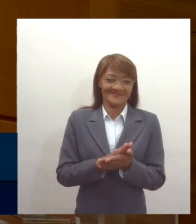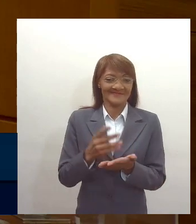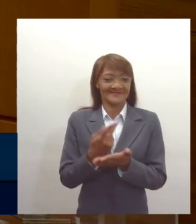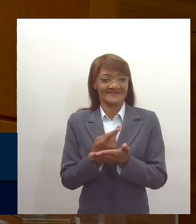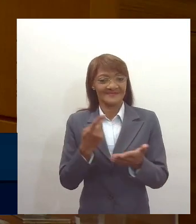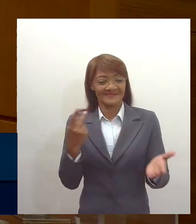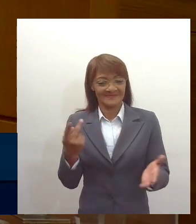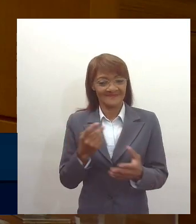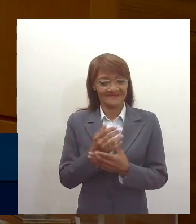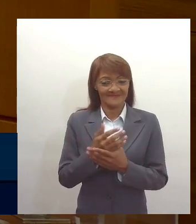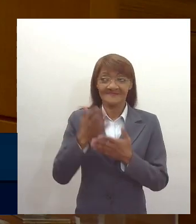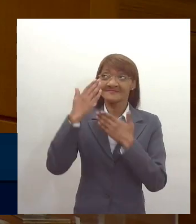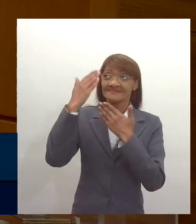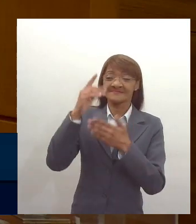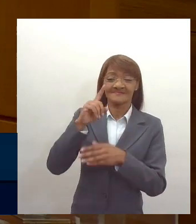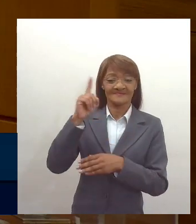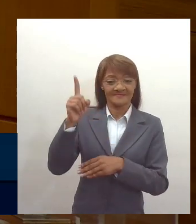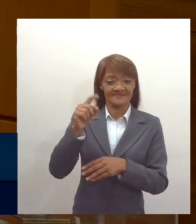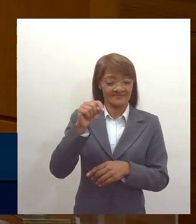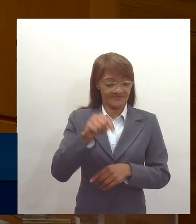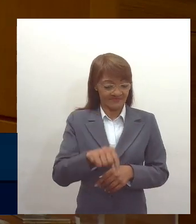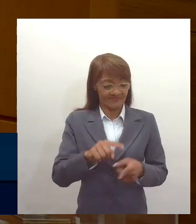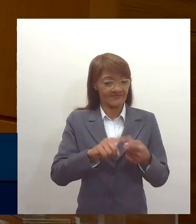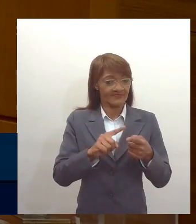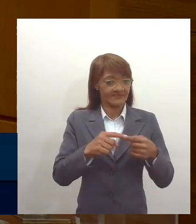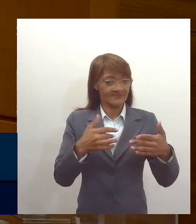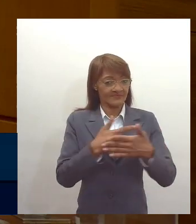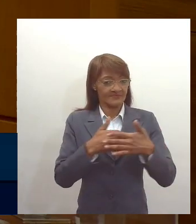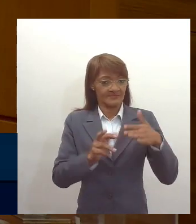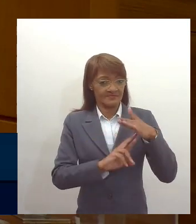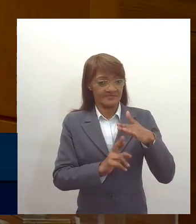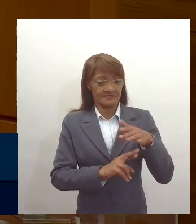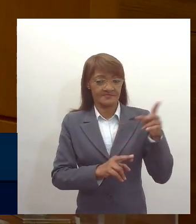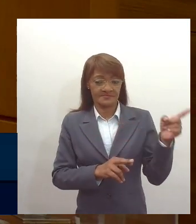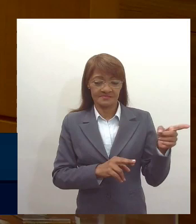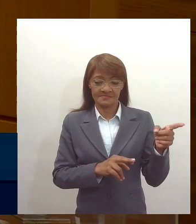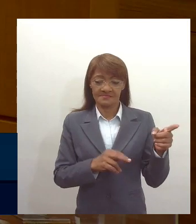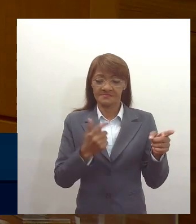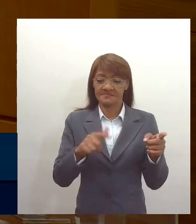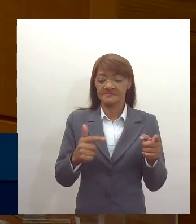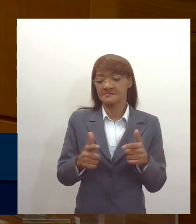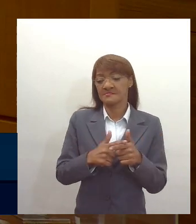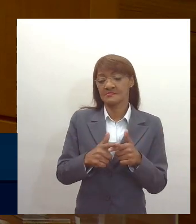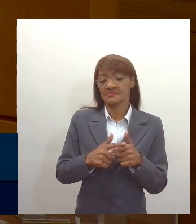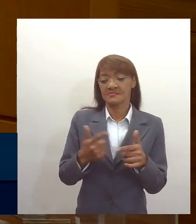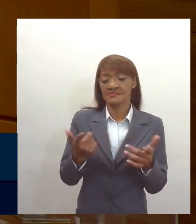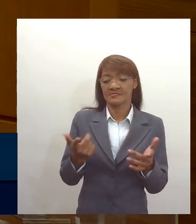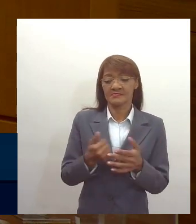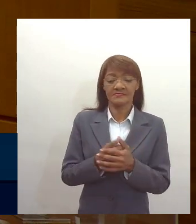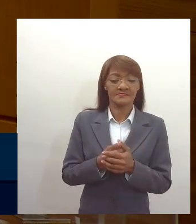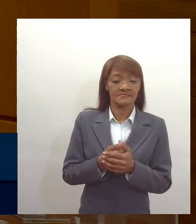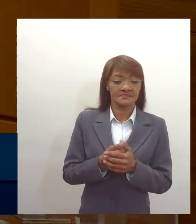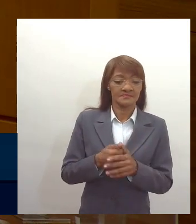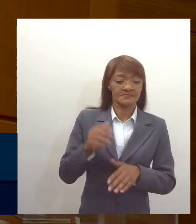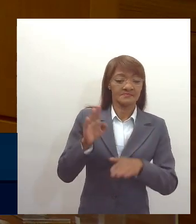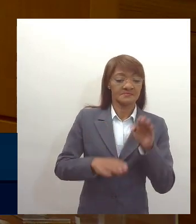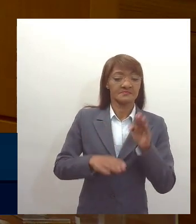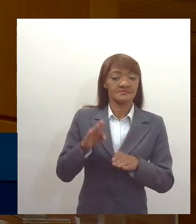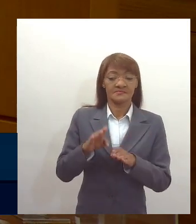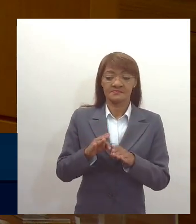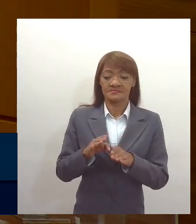no centro, a mesma situação. Então, aquilo que nós falamos, muitas vezes nós perdemos o brilho ali de estar, né, as